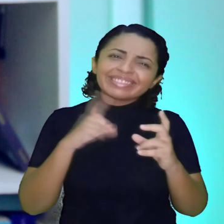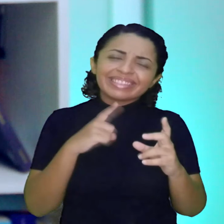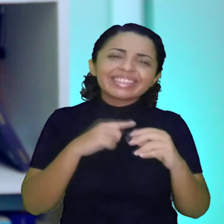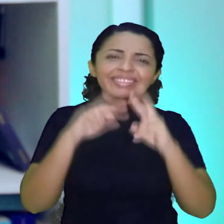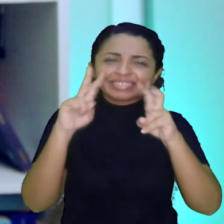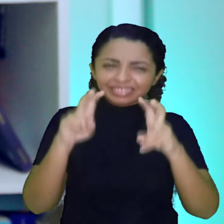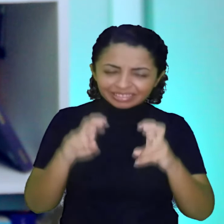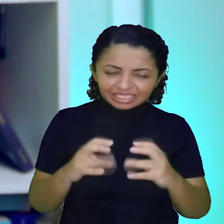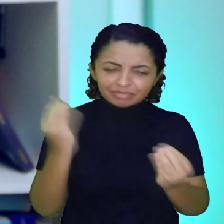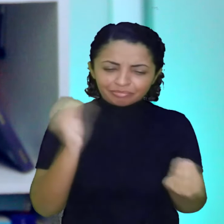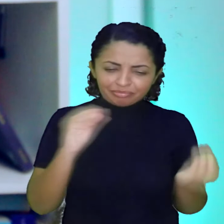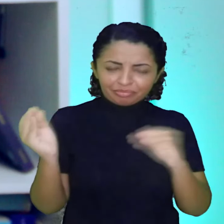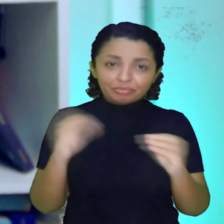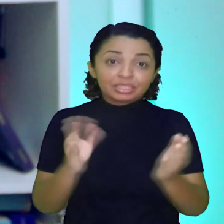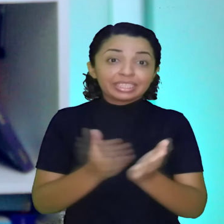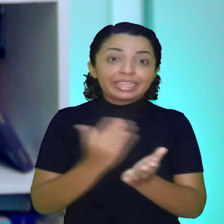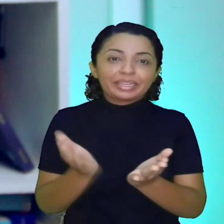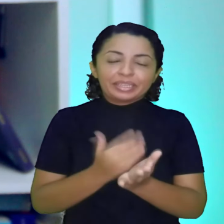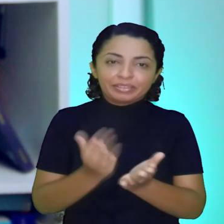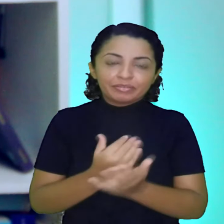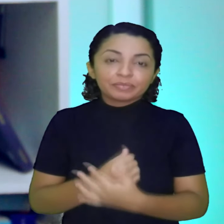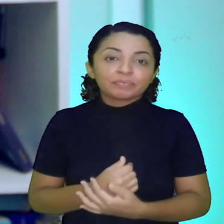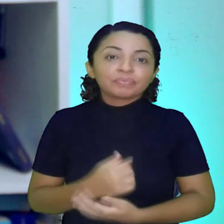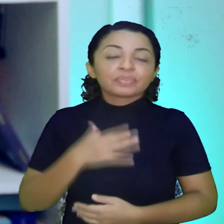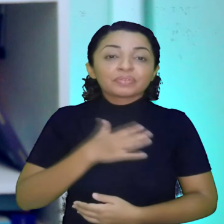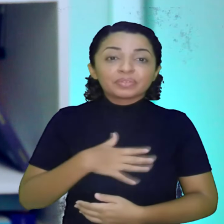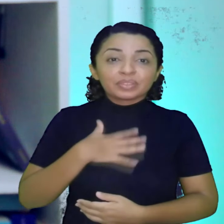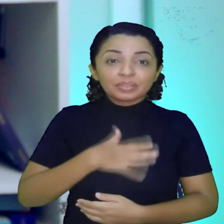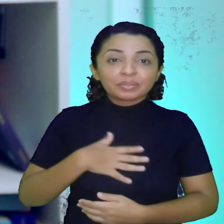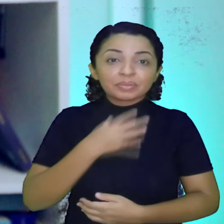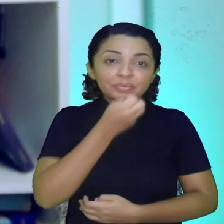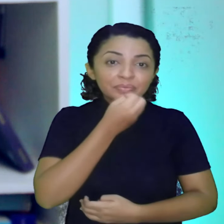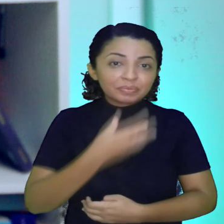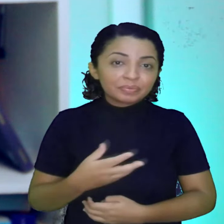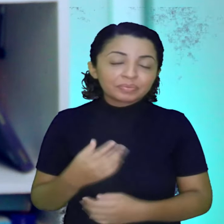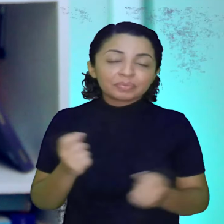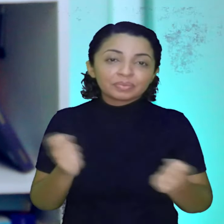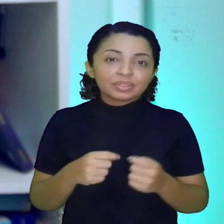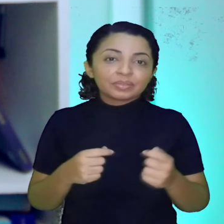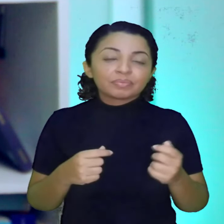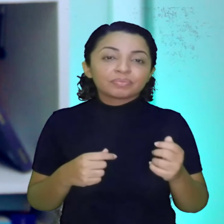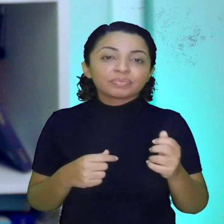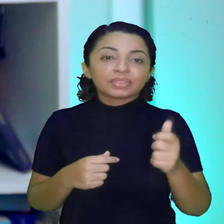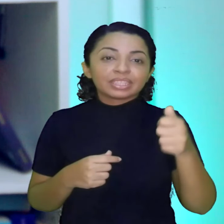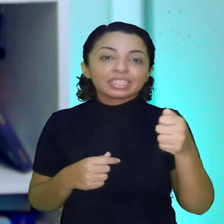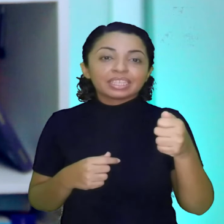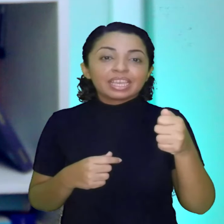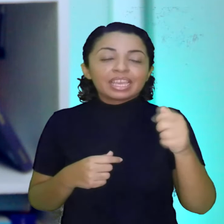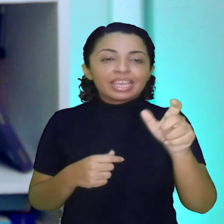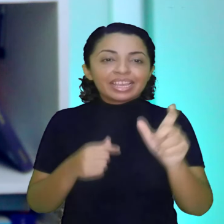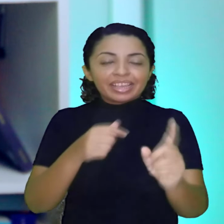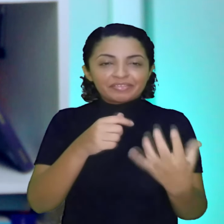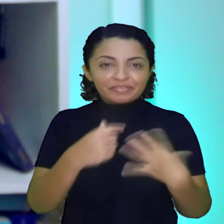que a autora vai jogando no livro. Porém, infelizmente, algumas cenas envolvendo ela e a Áquila, a protagonista é a Áquila, a